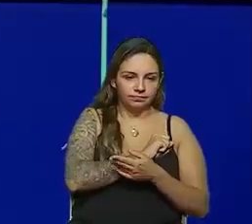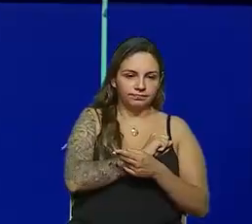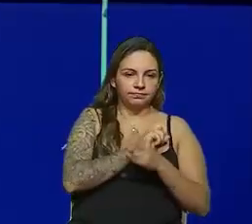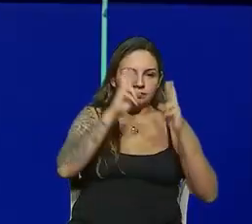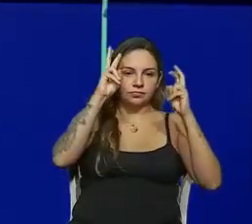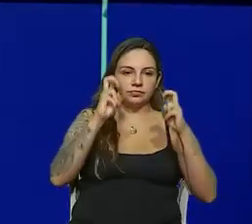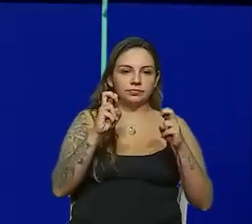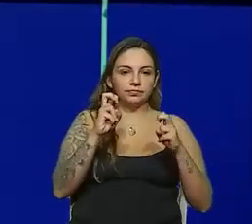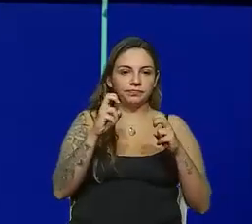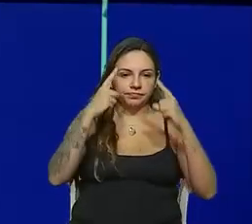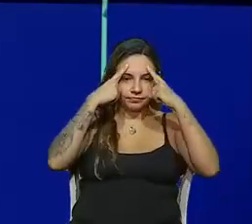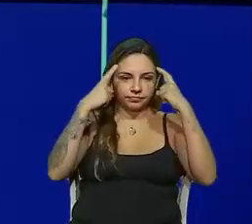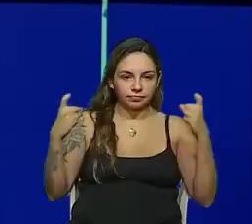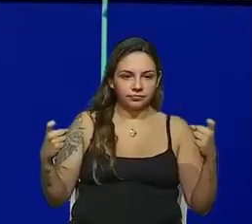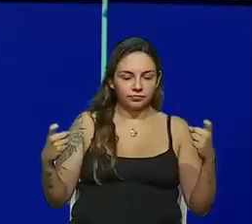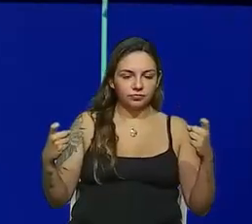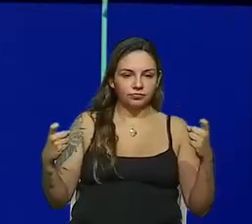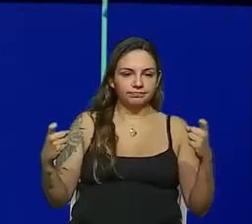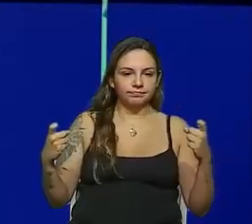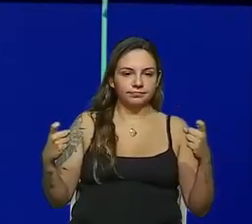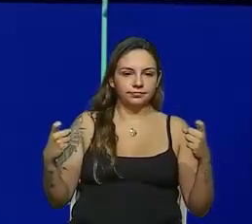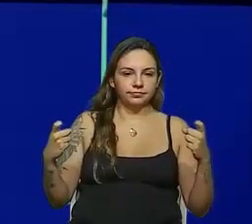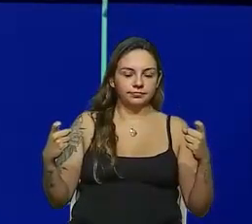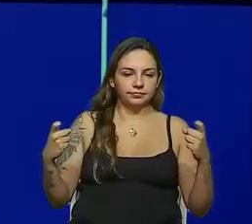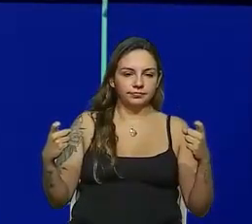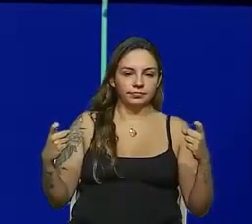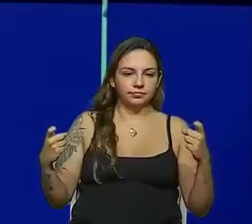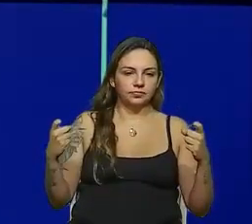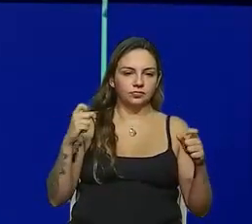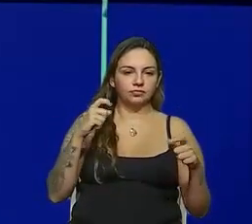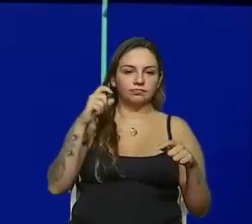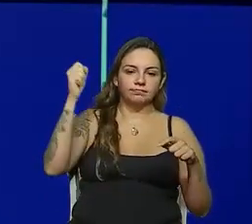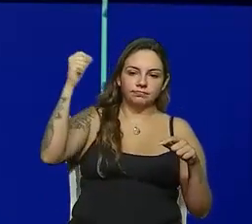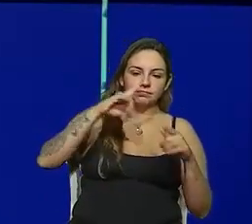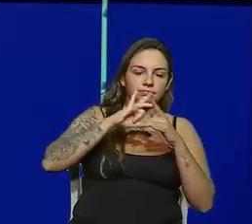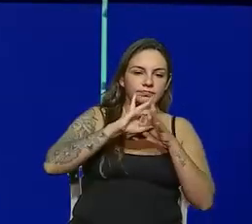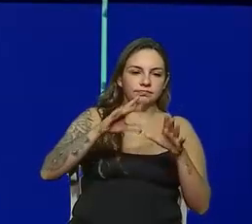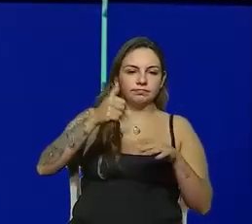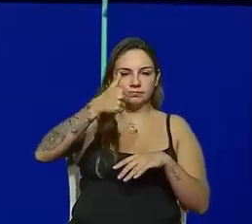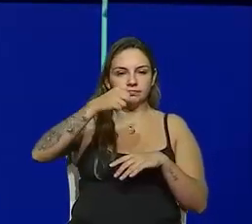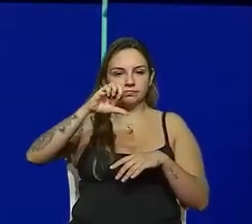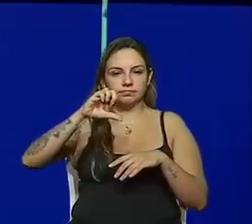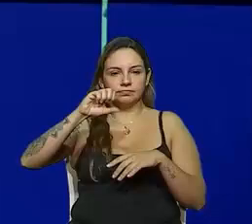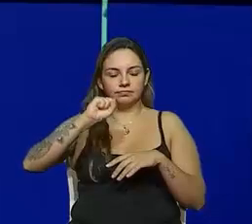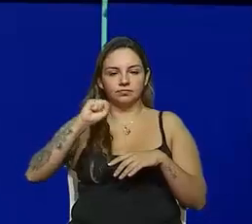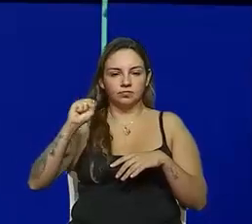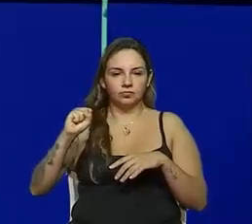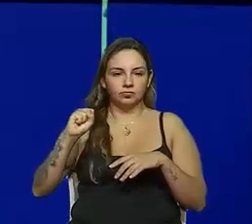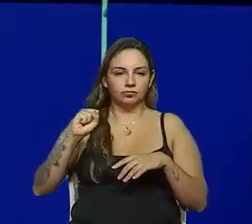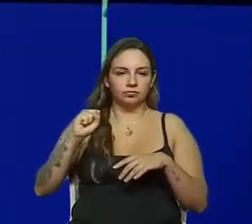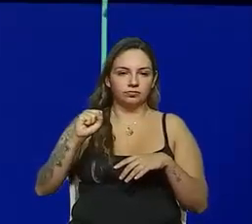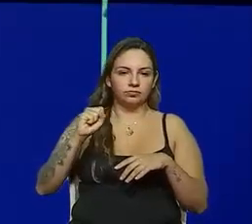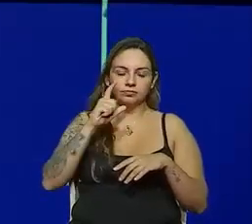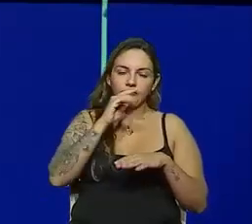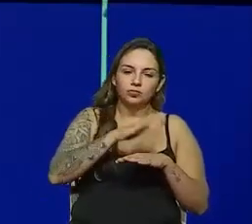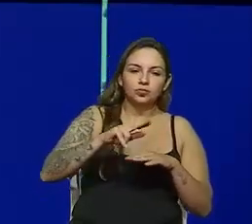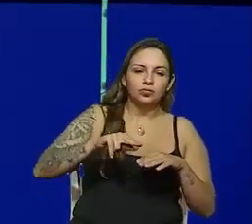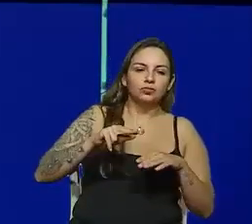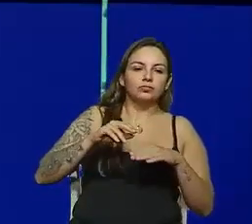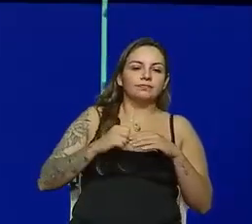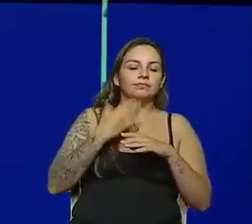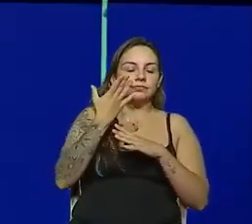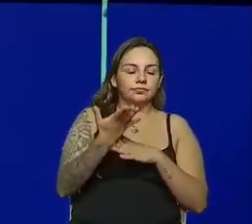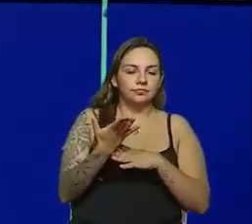sobre a violência do Estado. Eu destaco aqui O Tropical Sol da Liberdade, de 1988, O Mar Nunca Transborda,